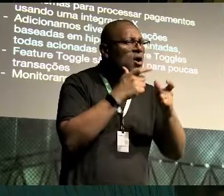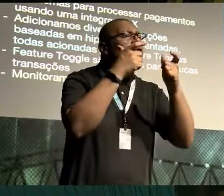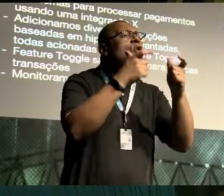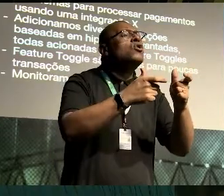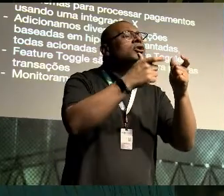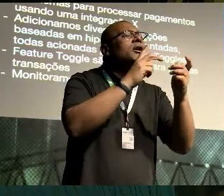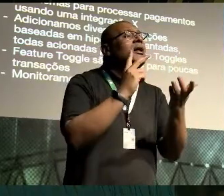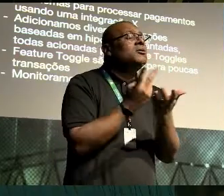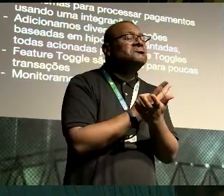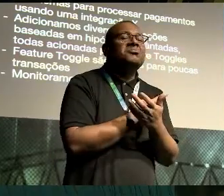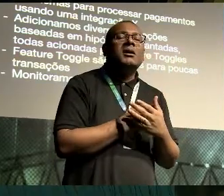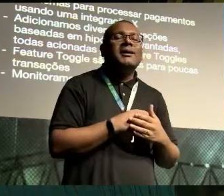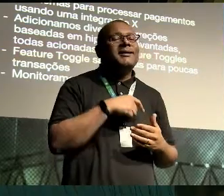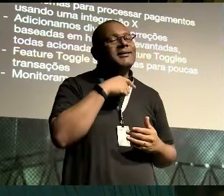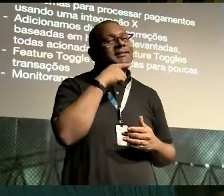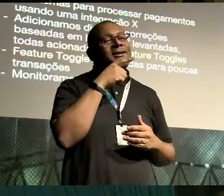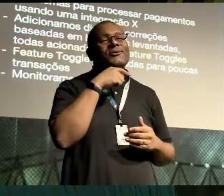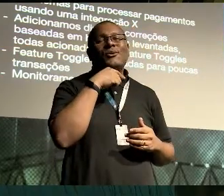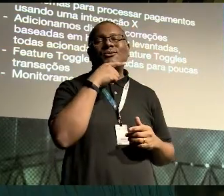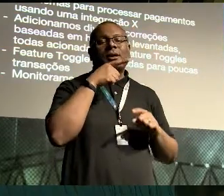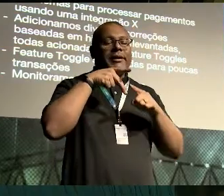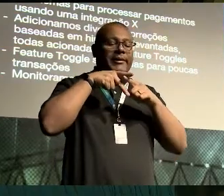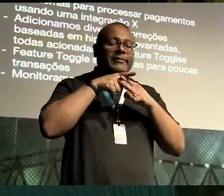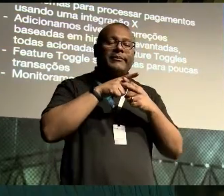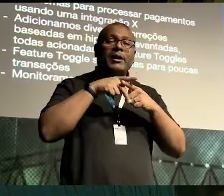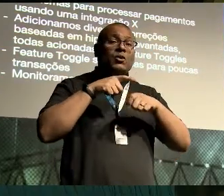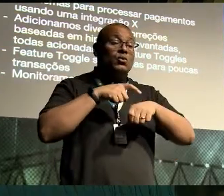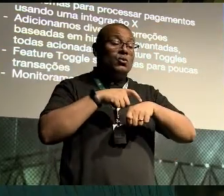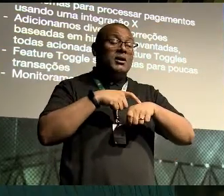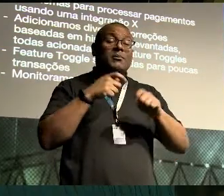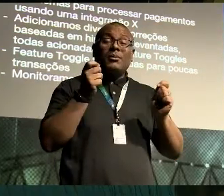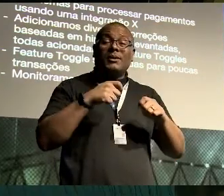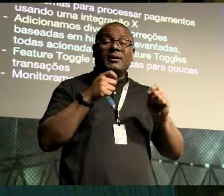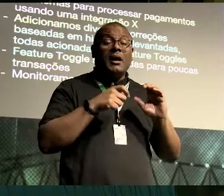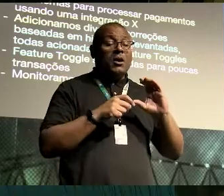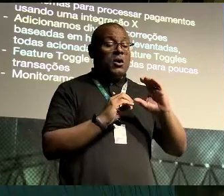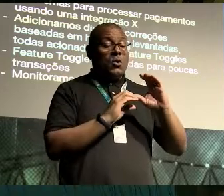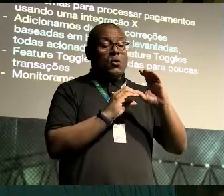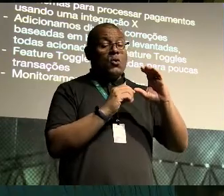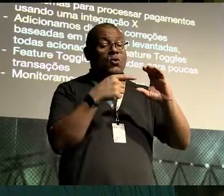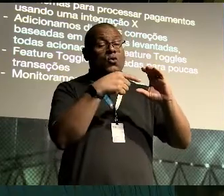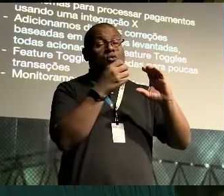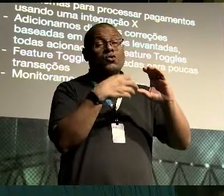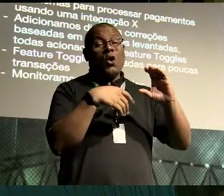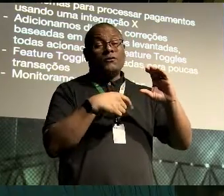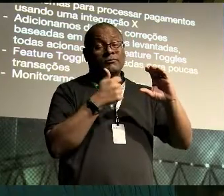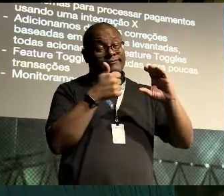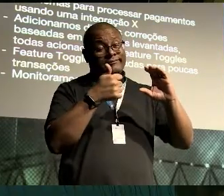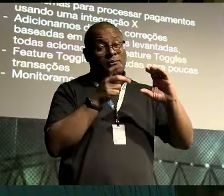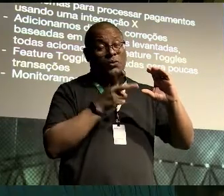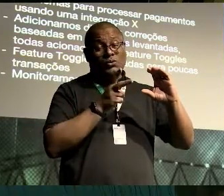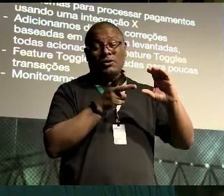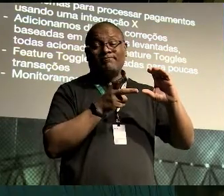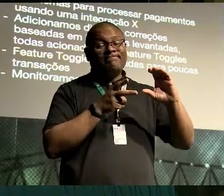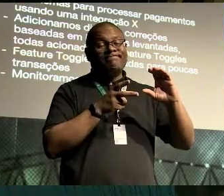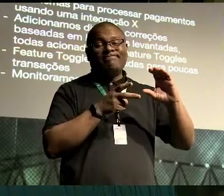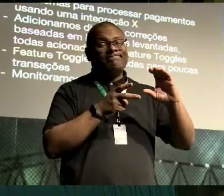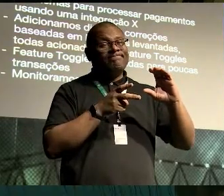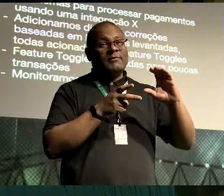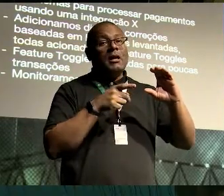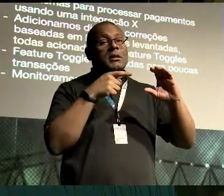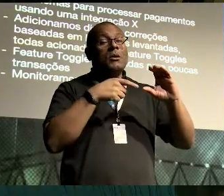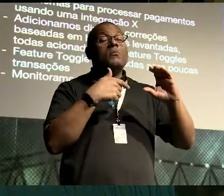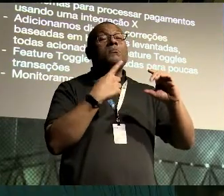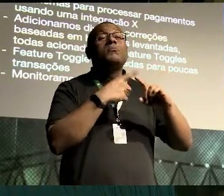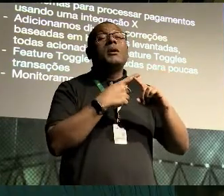específico. Nem sempre a gente consegue que a correção seja feita em tempo hábil, para a gente deixar o nosso cliente final, que é o merchant, satisfeito com o nosso resultado,